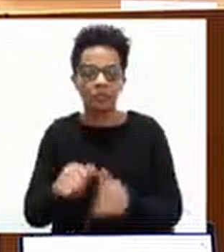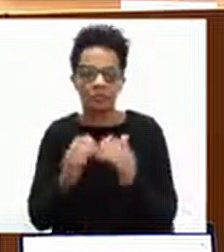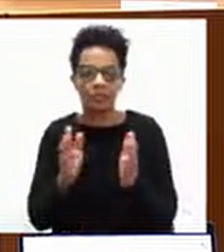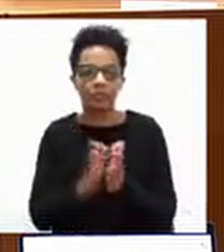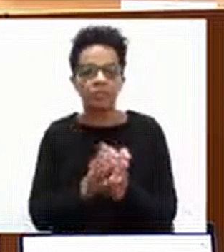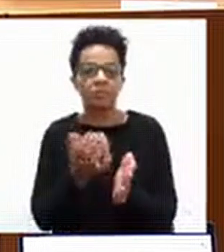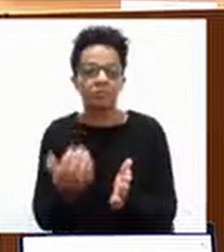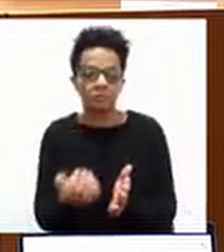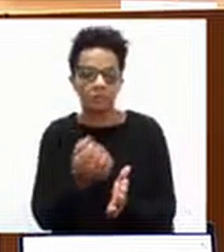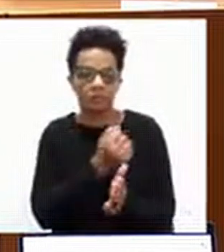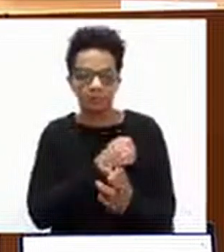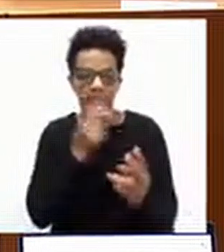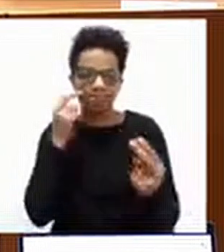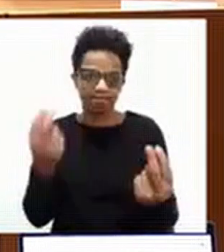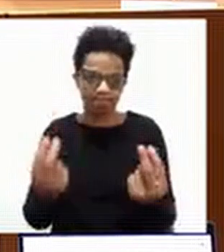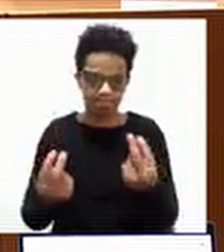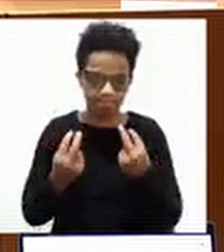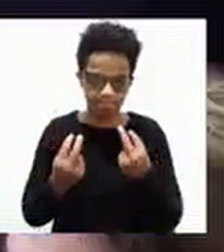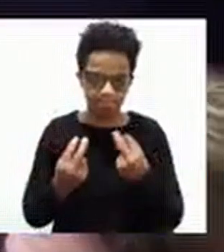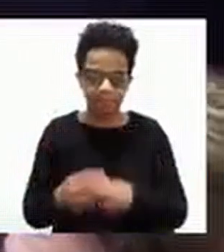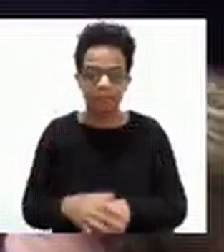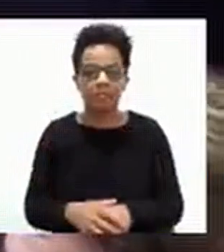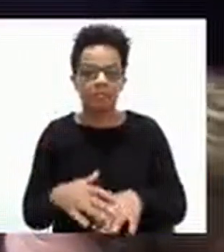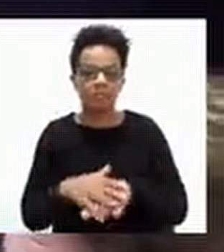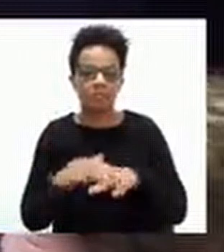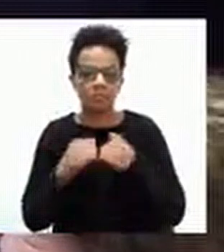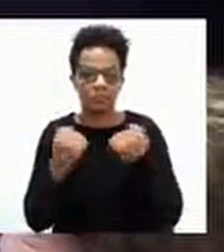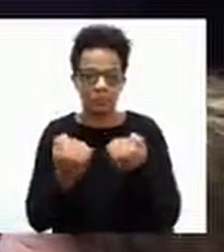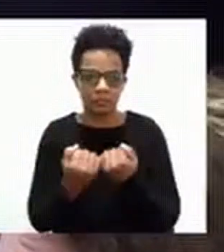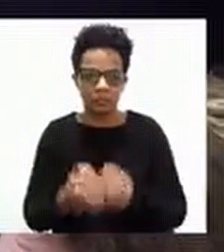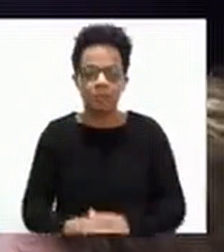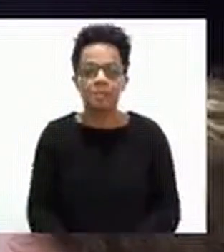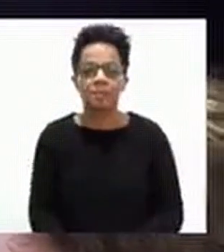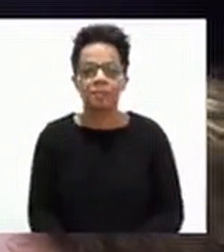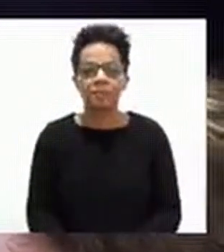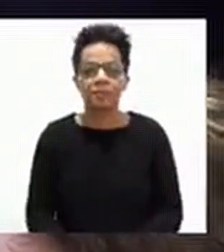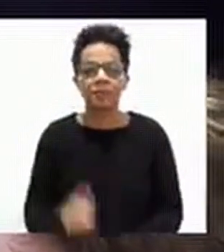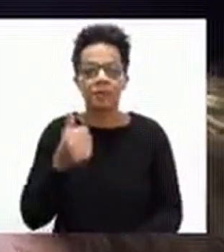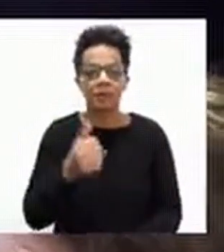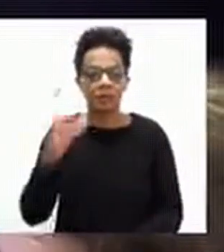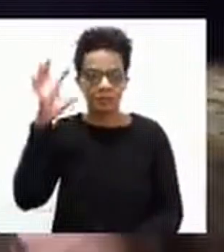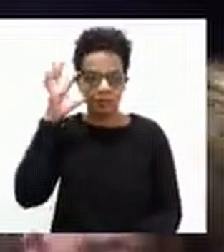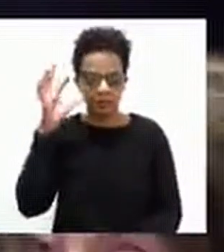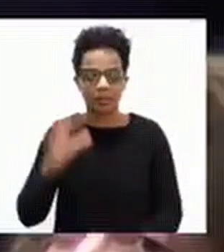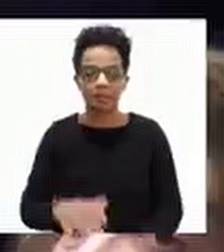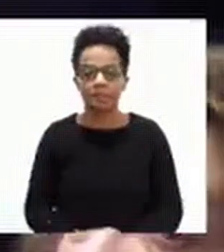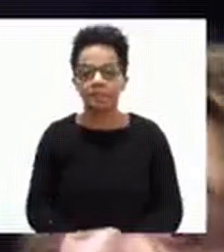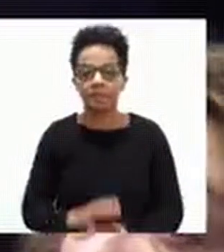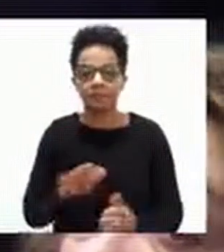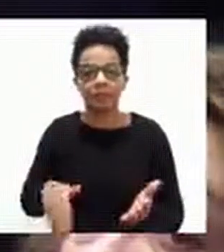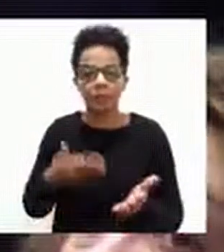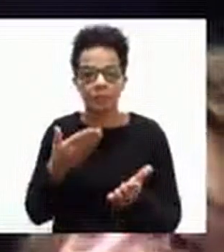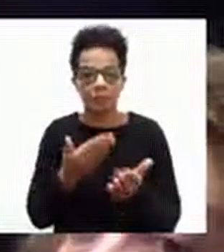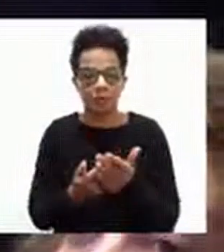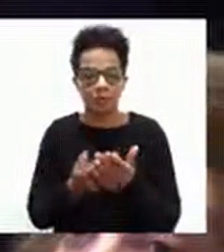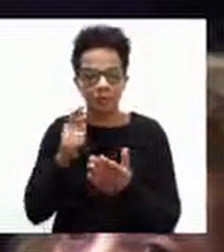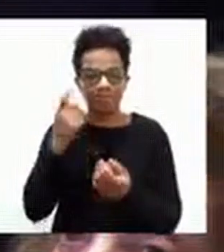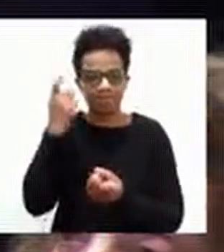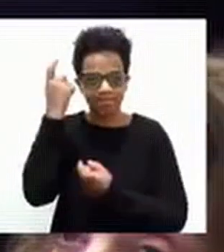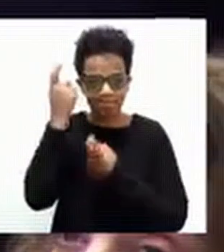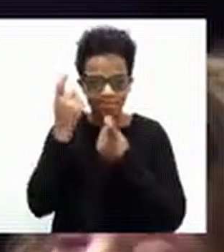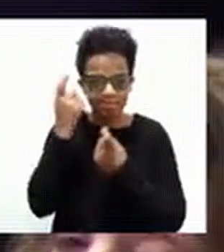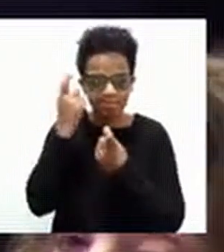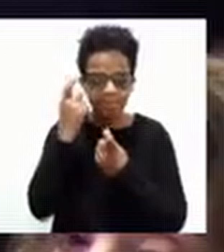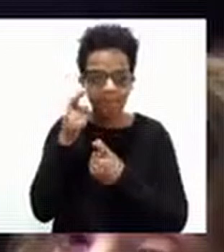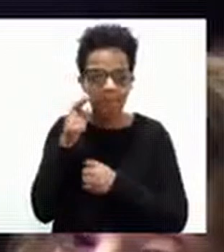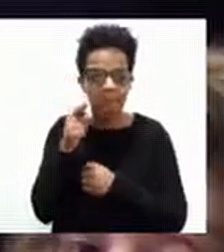acompanham nas redes. Boa tarde. Na proposta de deliberação que